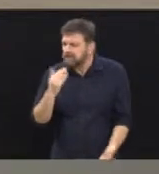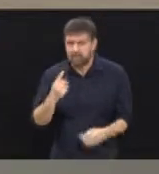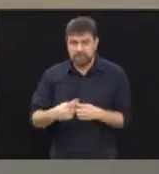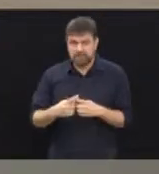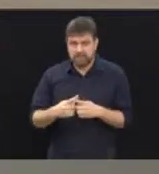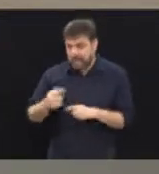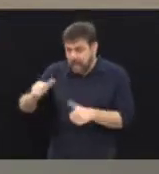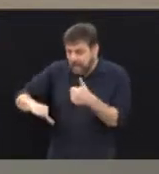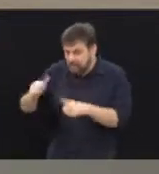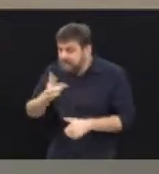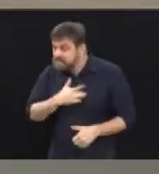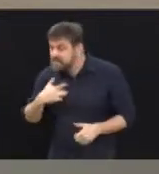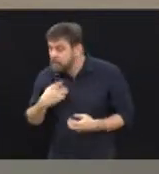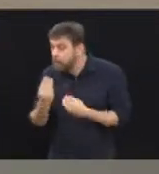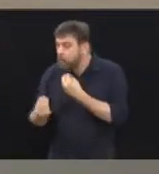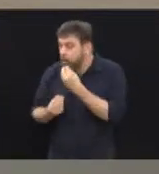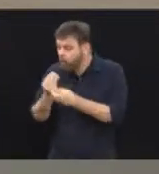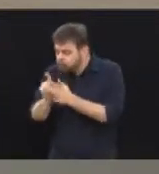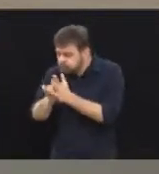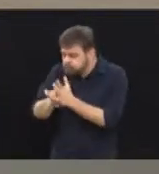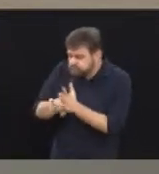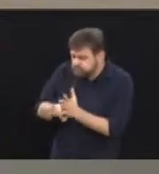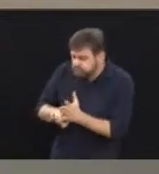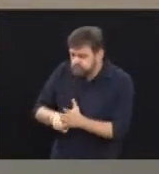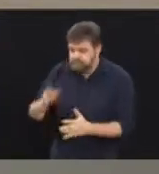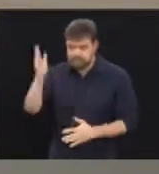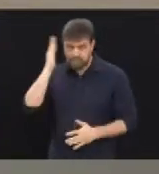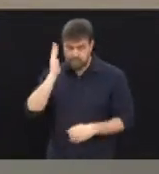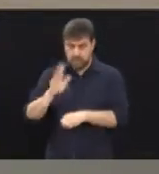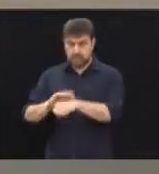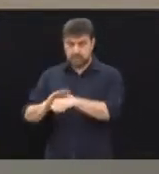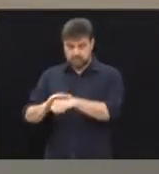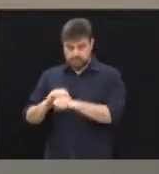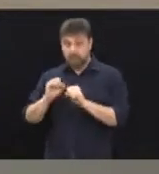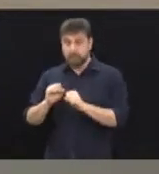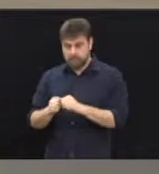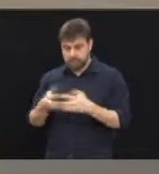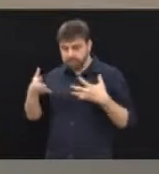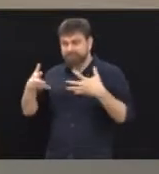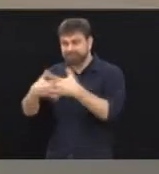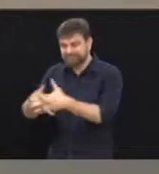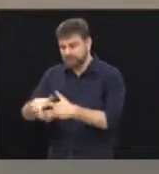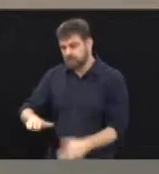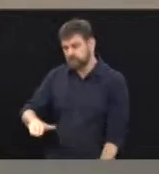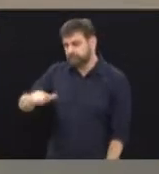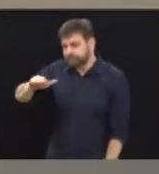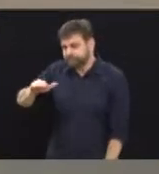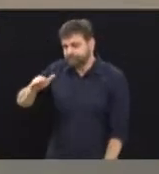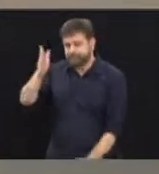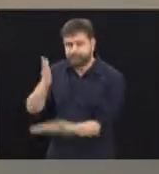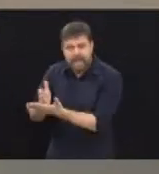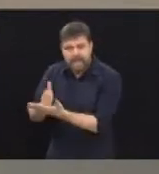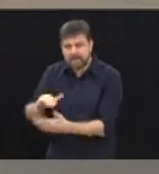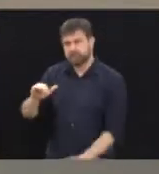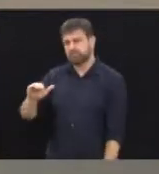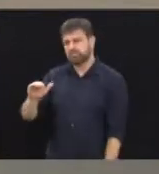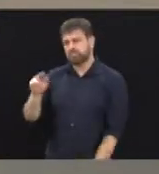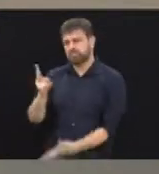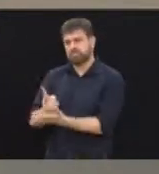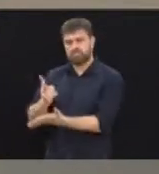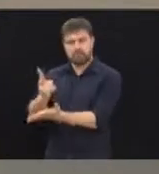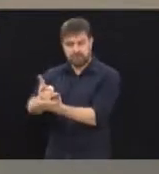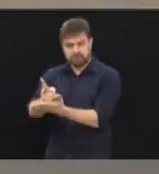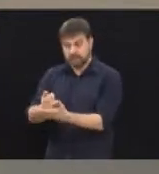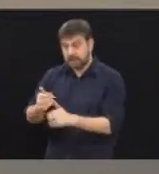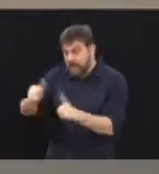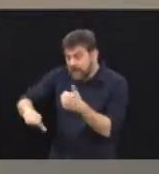tudo bem com a saúde da criança. Lembrar que doenças podem atrapalhar o crescimento. Então, a gente tem que fazer sempre uma avaliação para ver se a